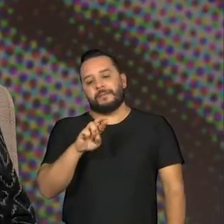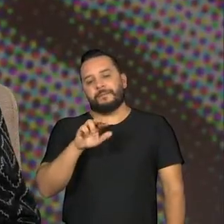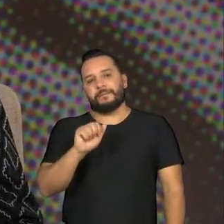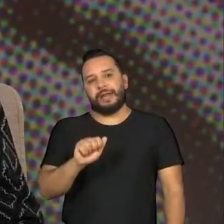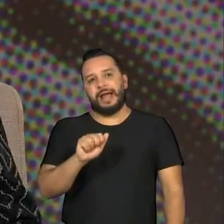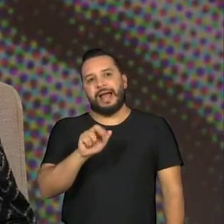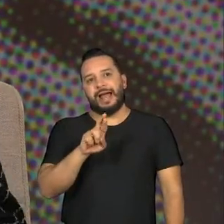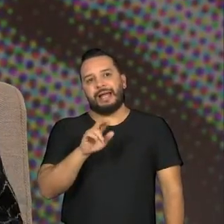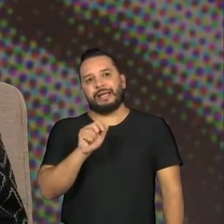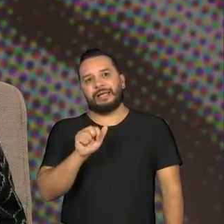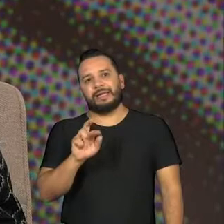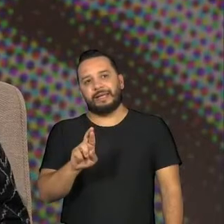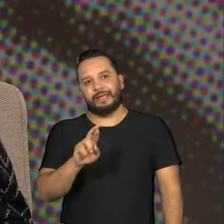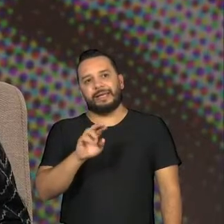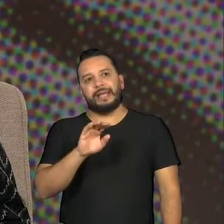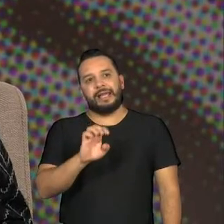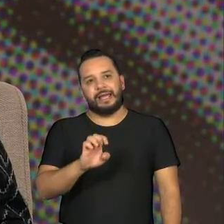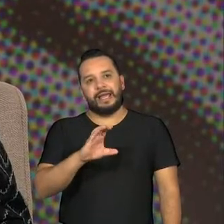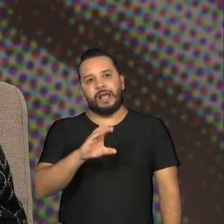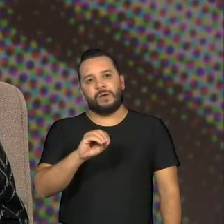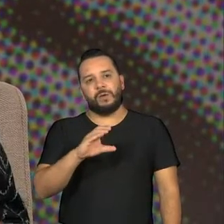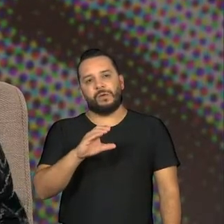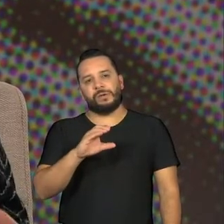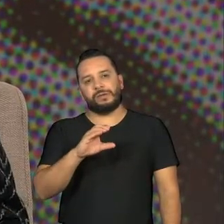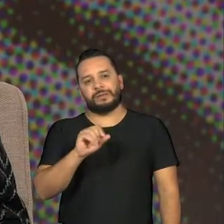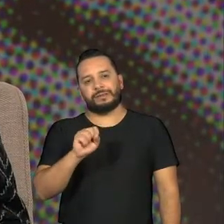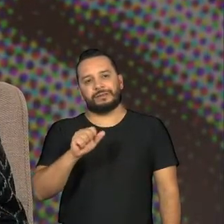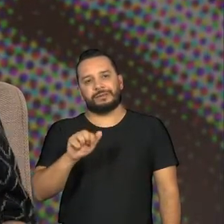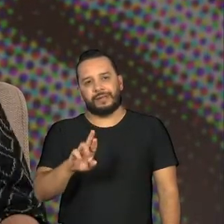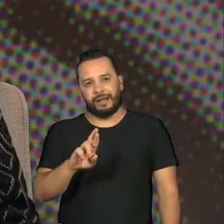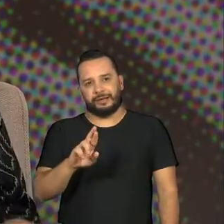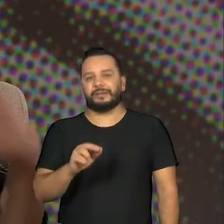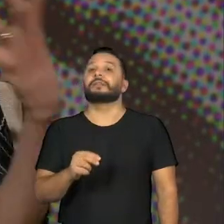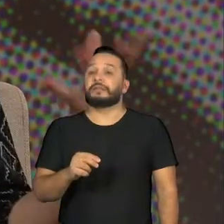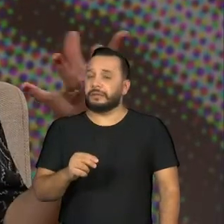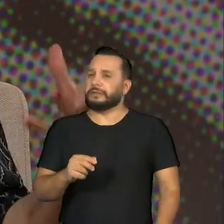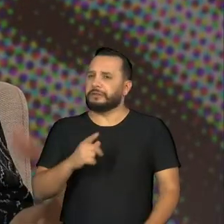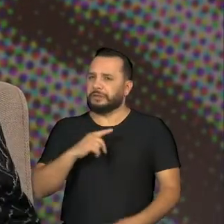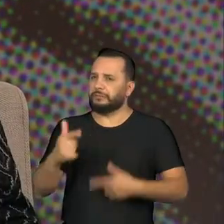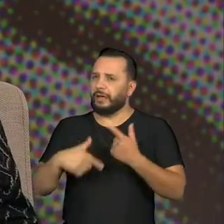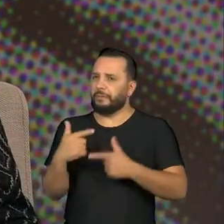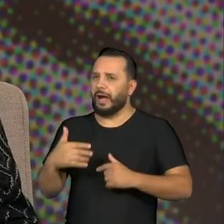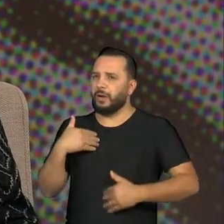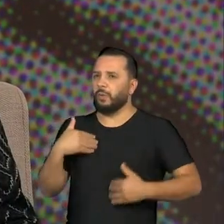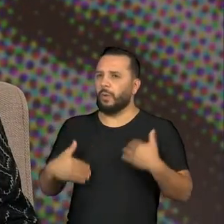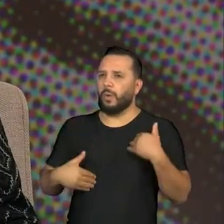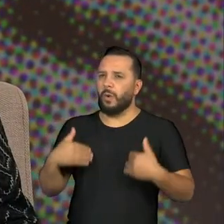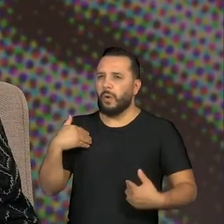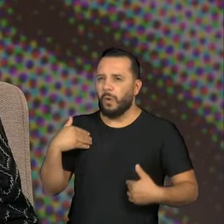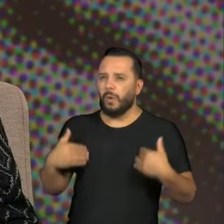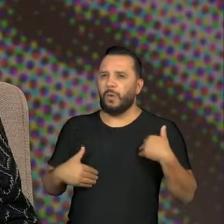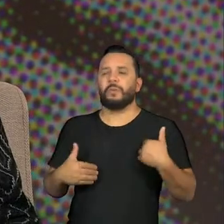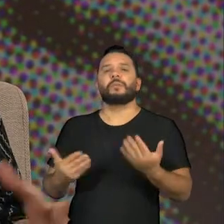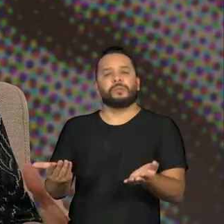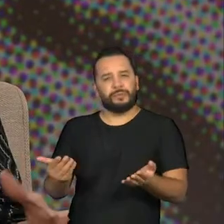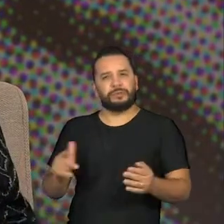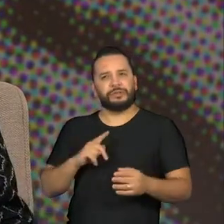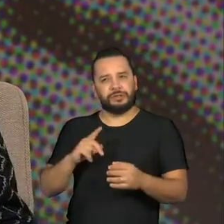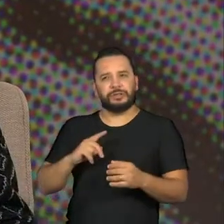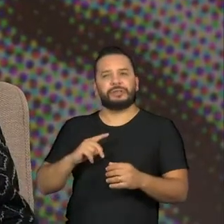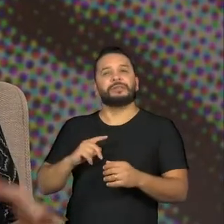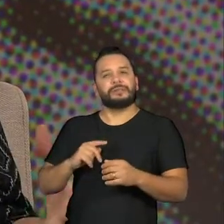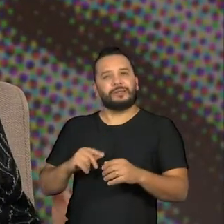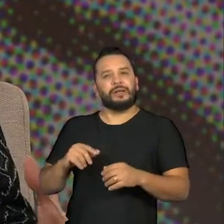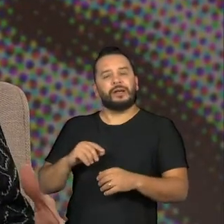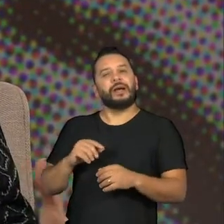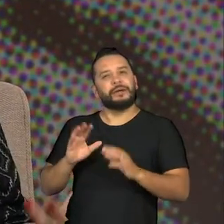corpo com uma professora que tinha... A gente fazia, enfim, seminários, workshops com